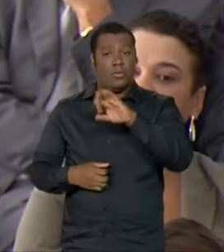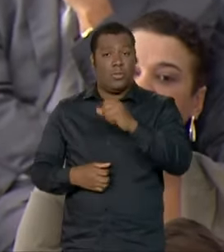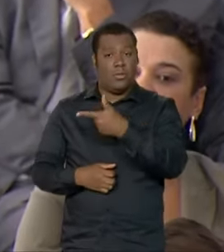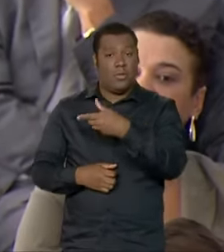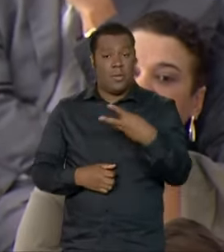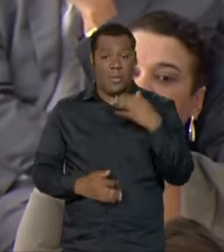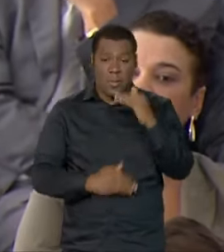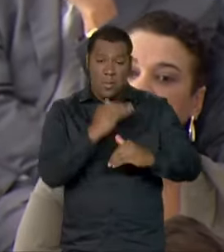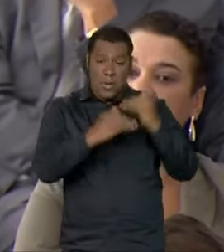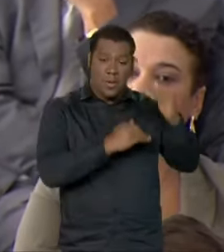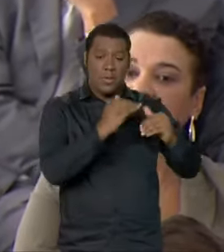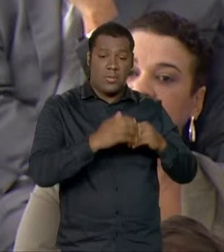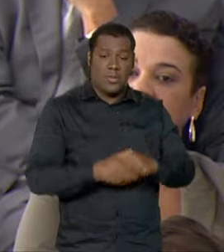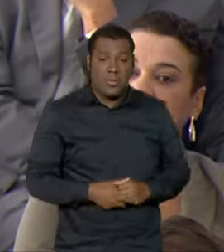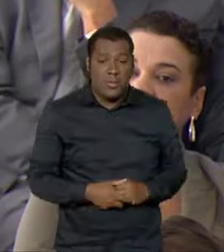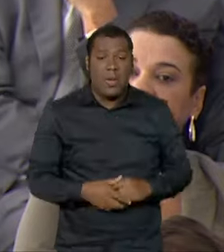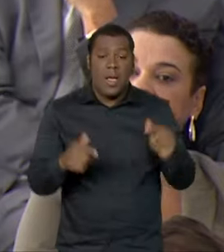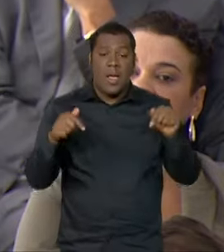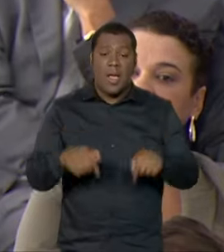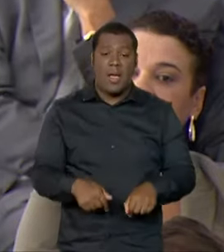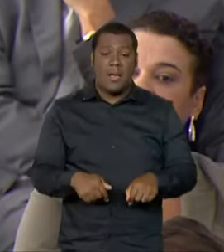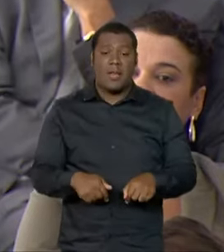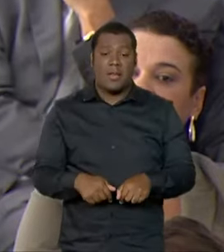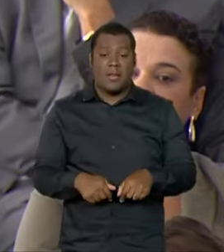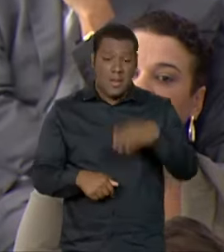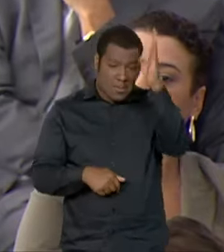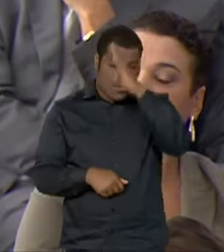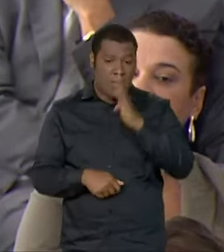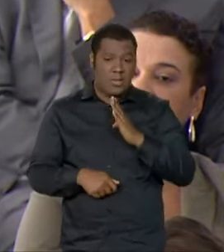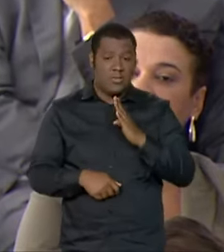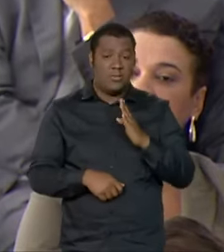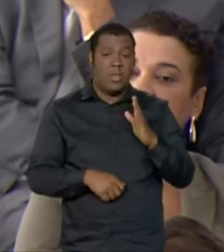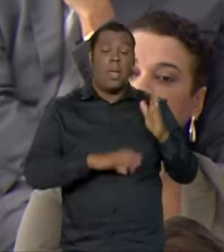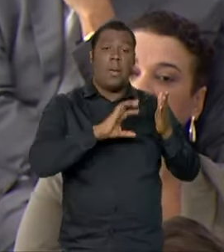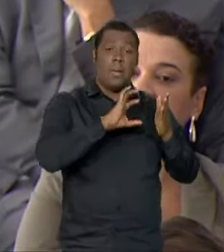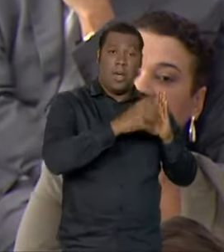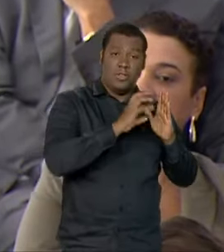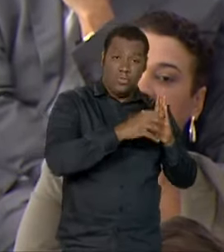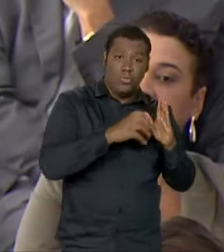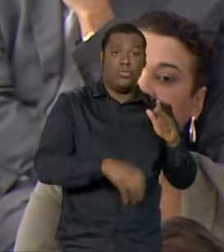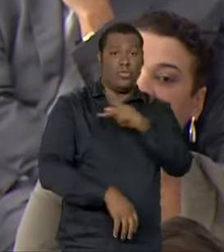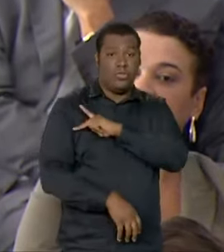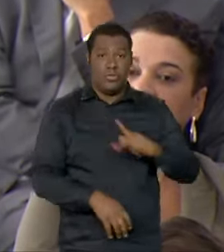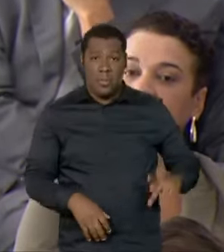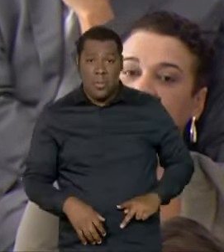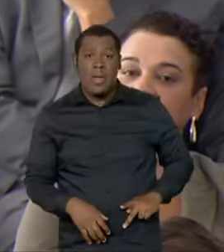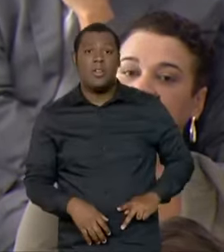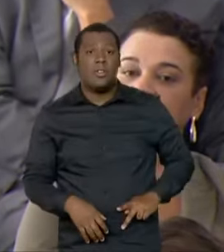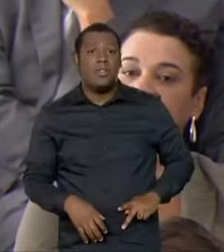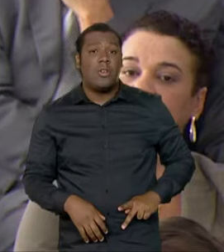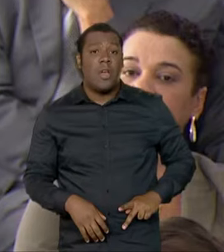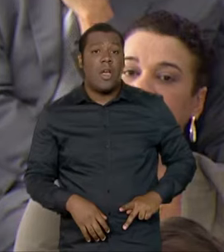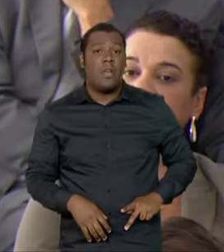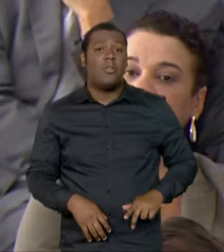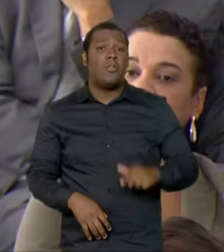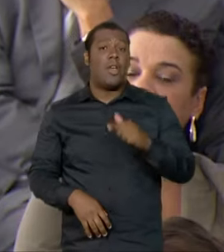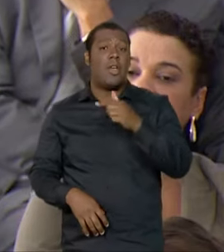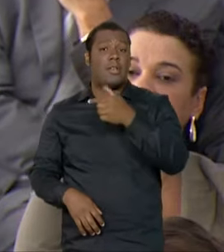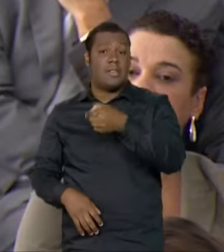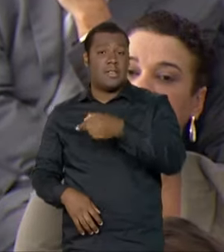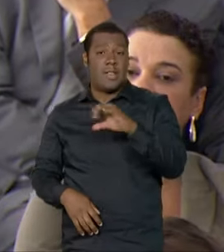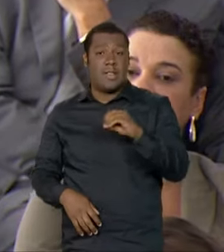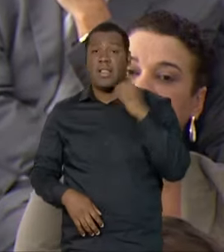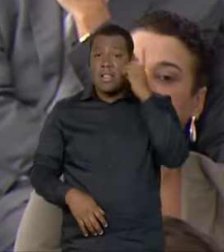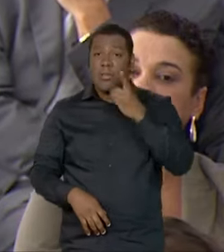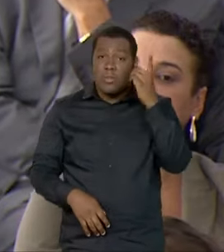acontecendo. Num país em que o partido do presidente só tem 70 deputados em 513. Só